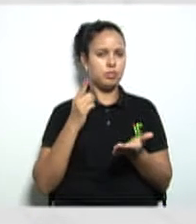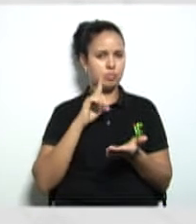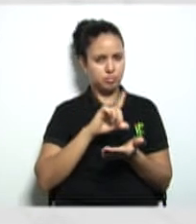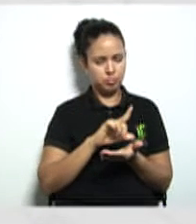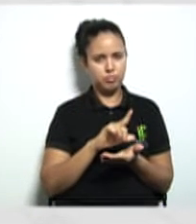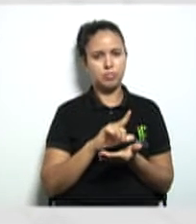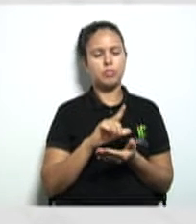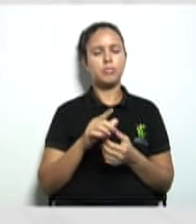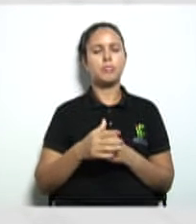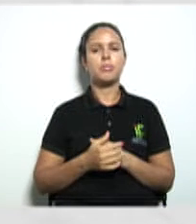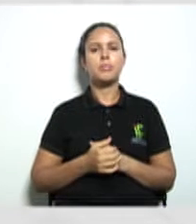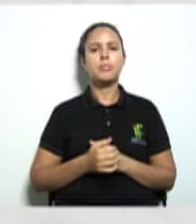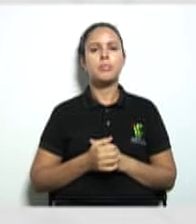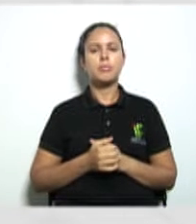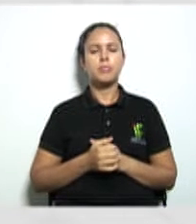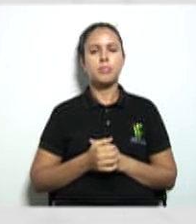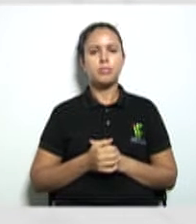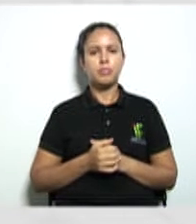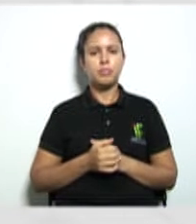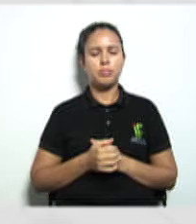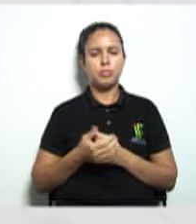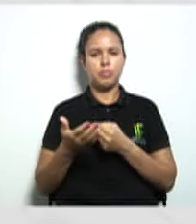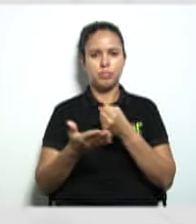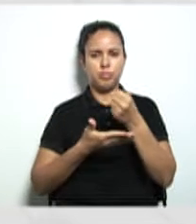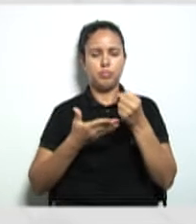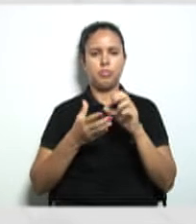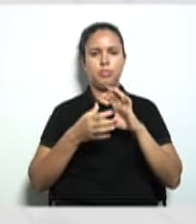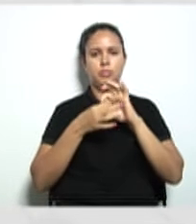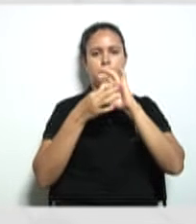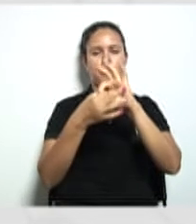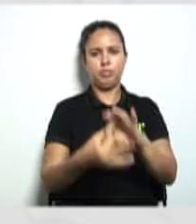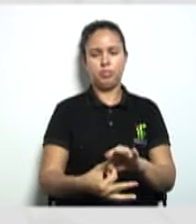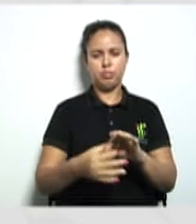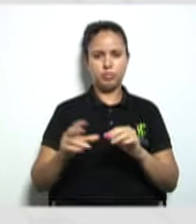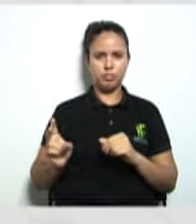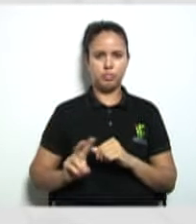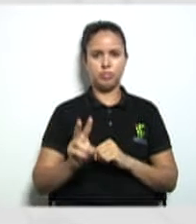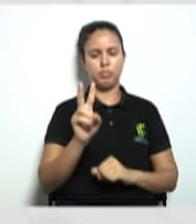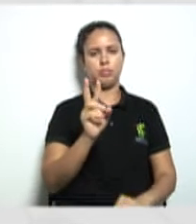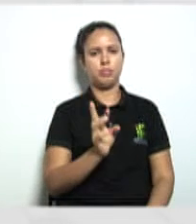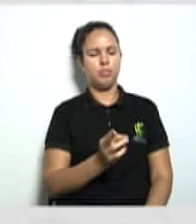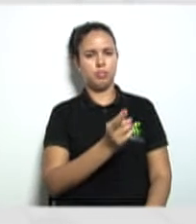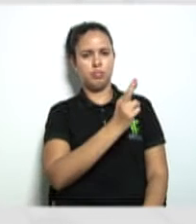Continuando, o princípio associa-se diretamente ao valor da responsabilidade